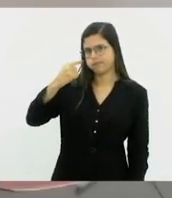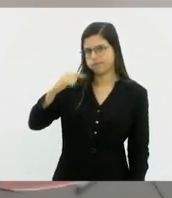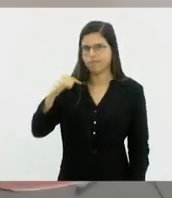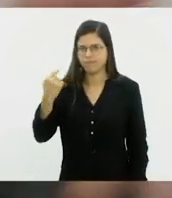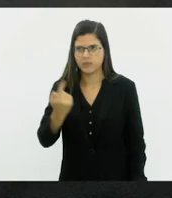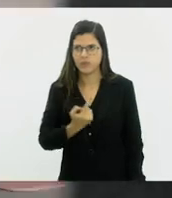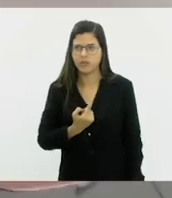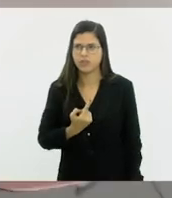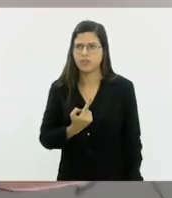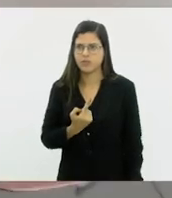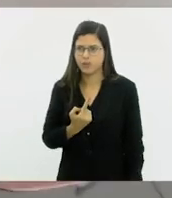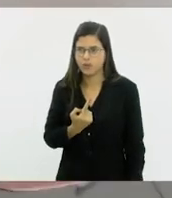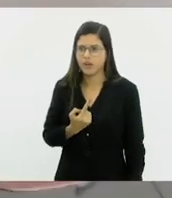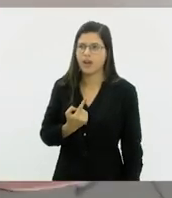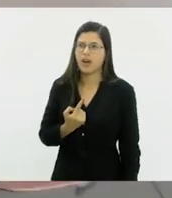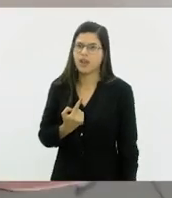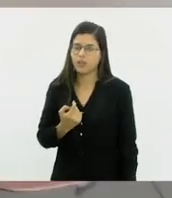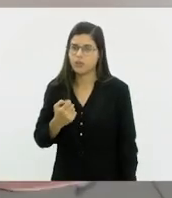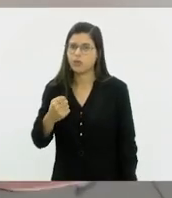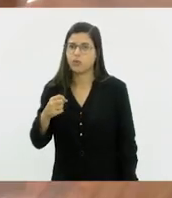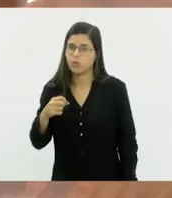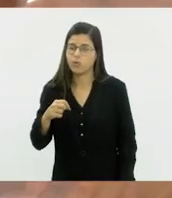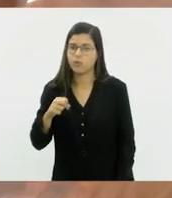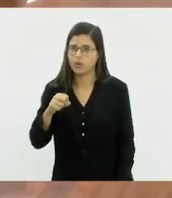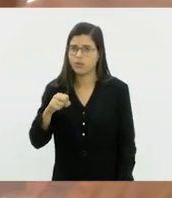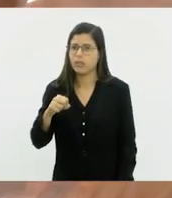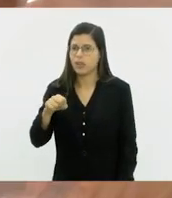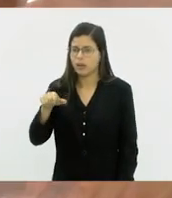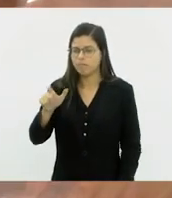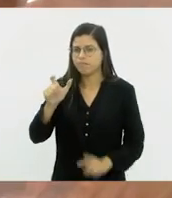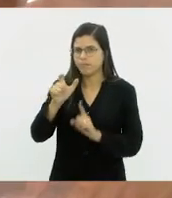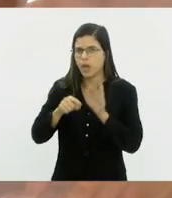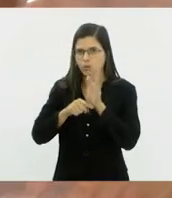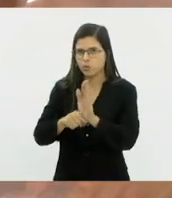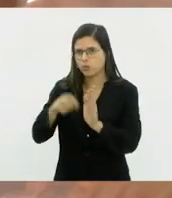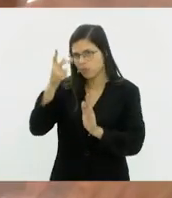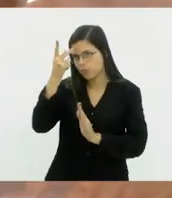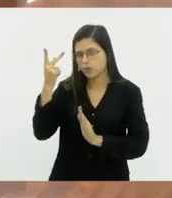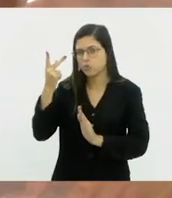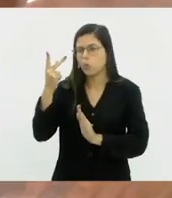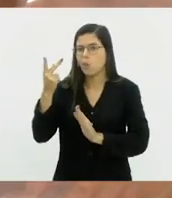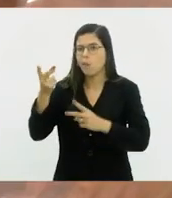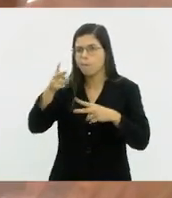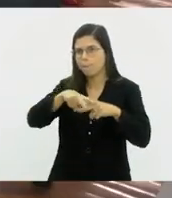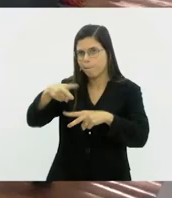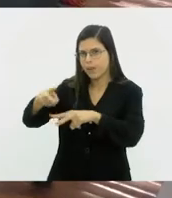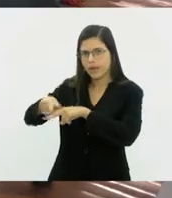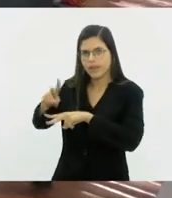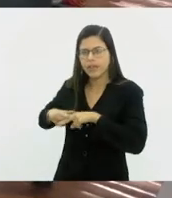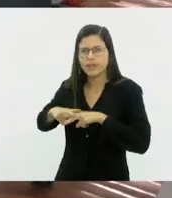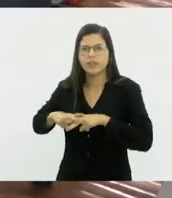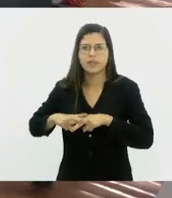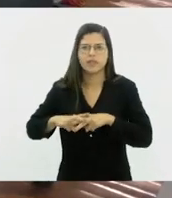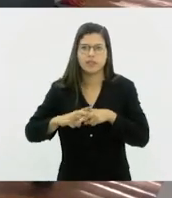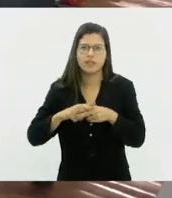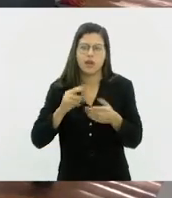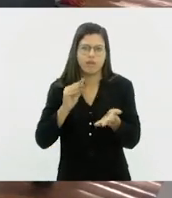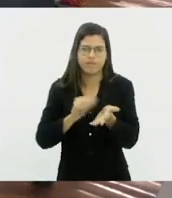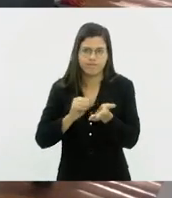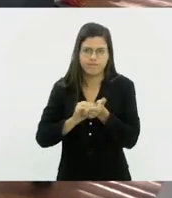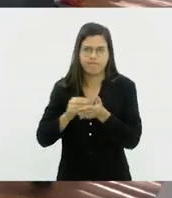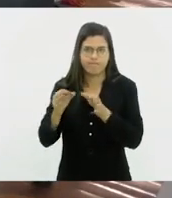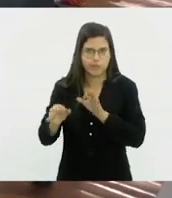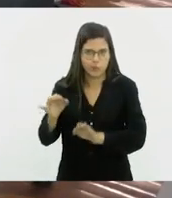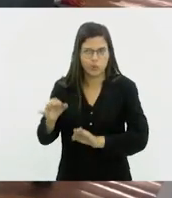sem o qu muitos estariam injustamente encarcerados entre outras virtudes o